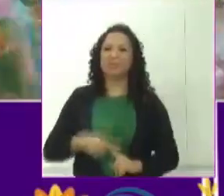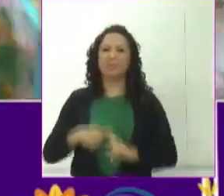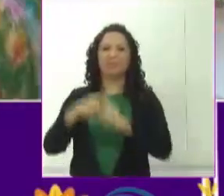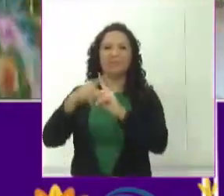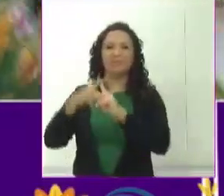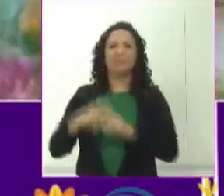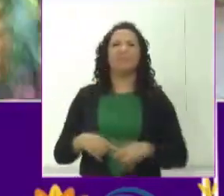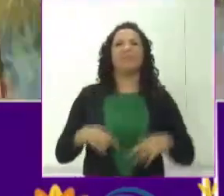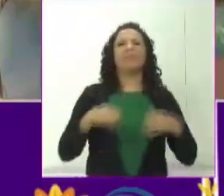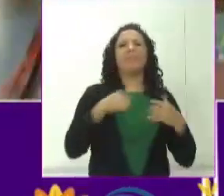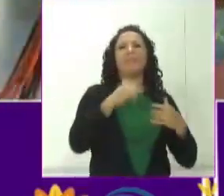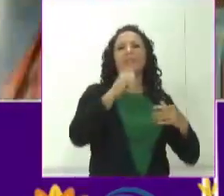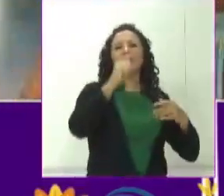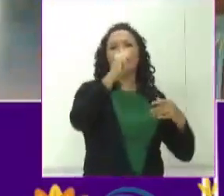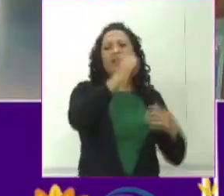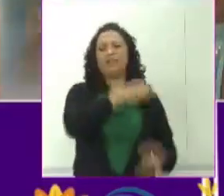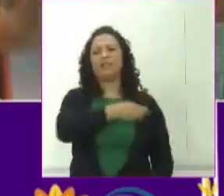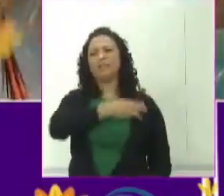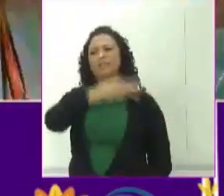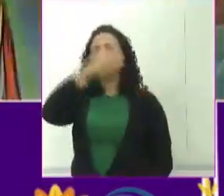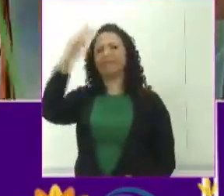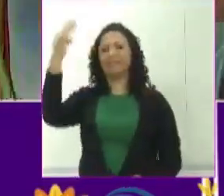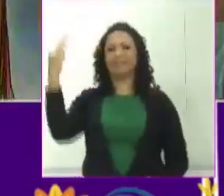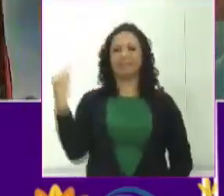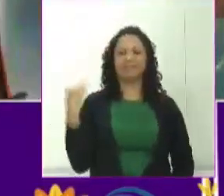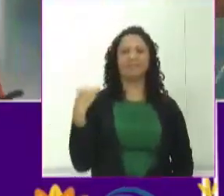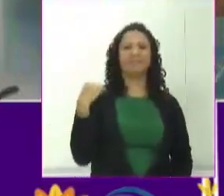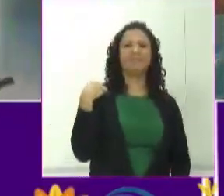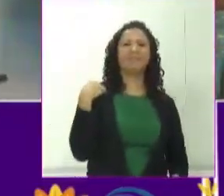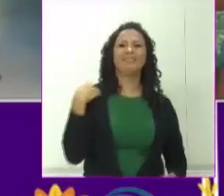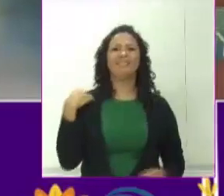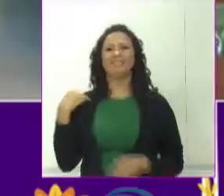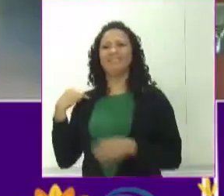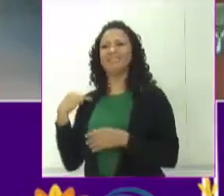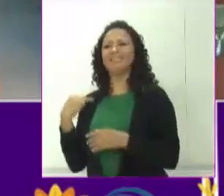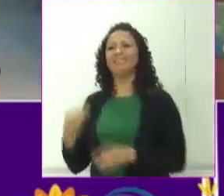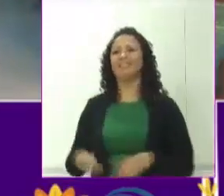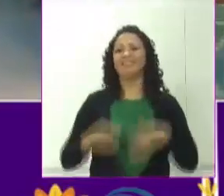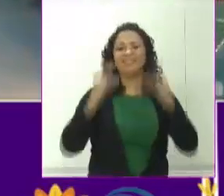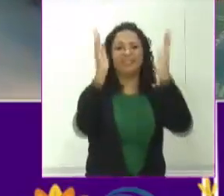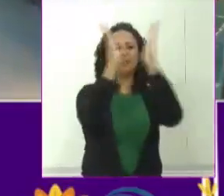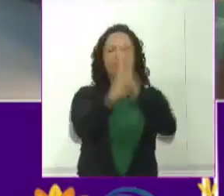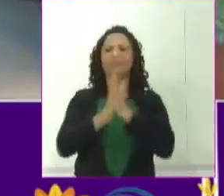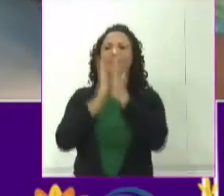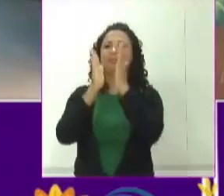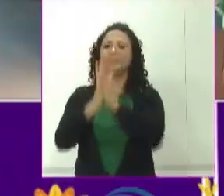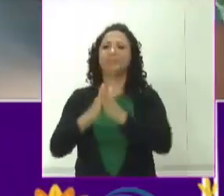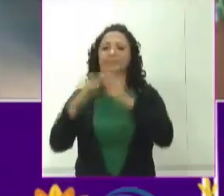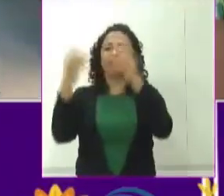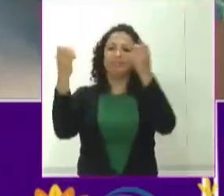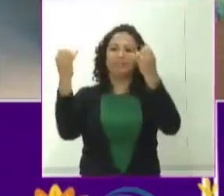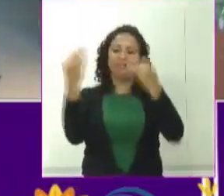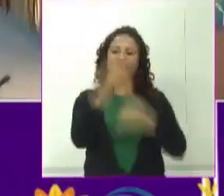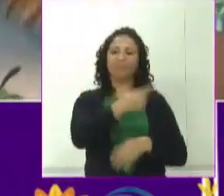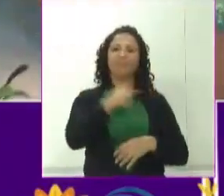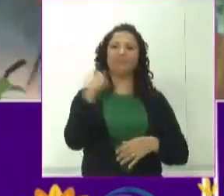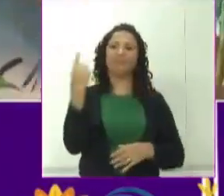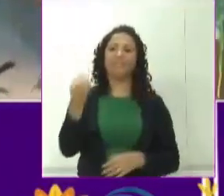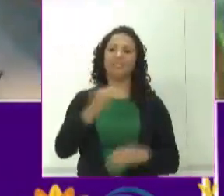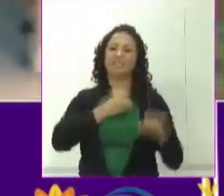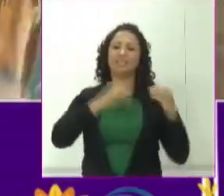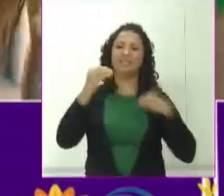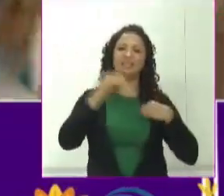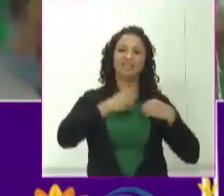cruz. Ave Maria, rogai por nós pecadores agora e